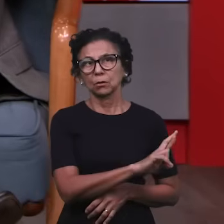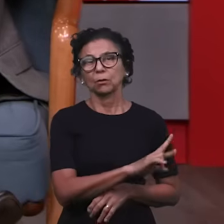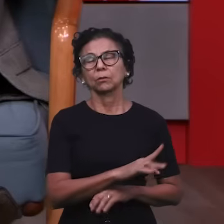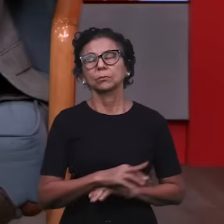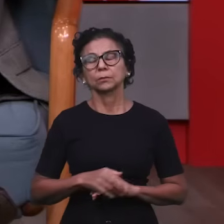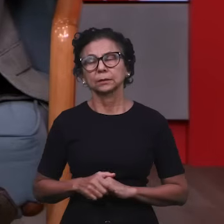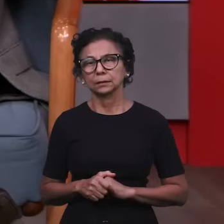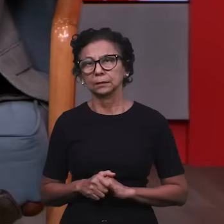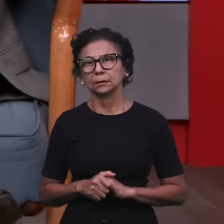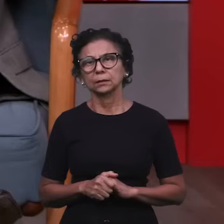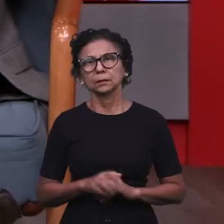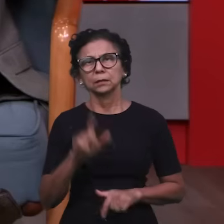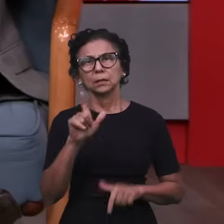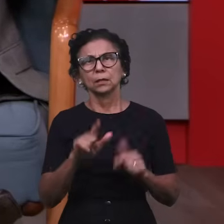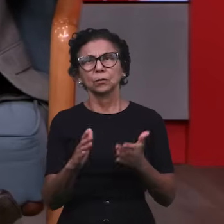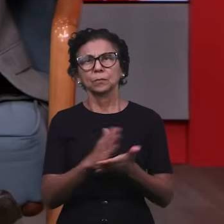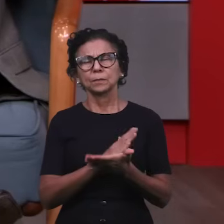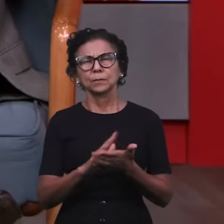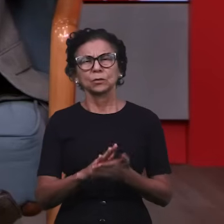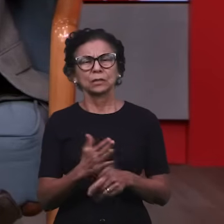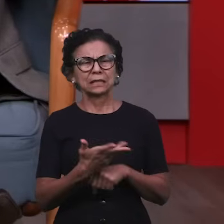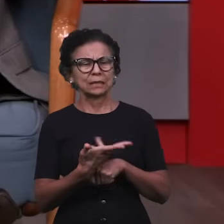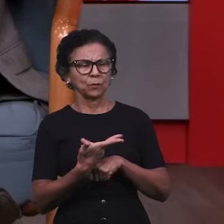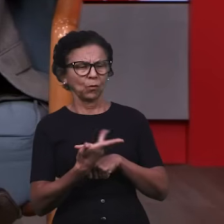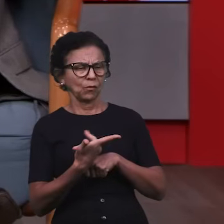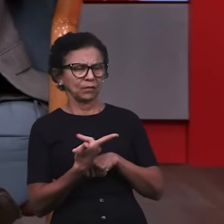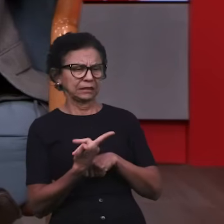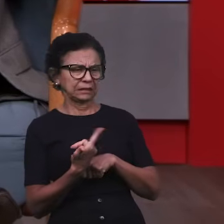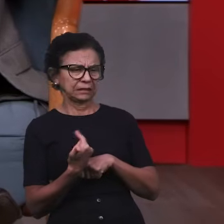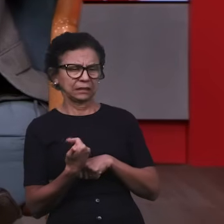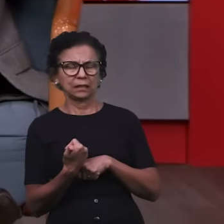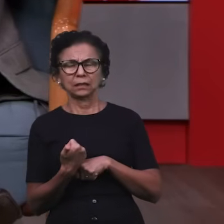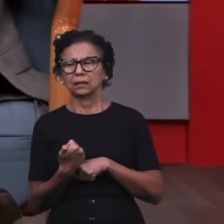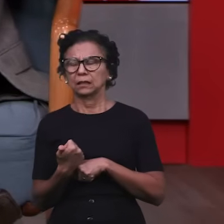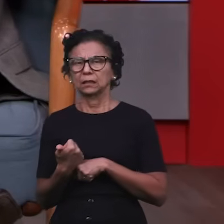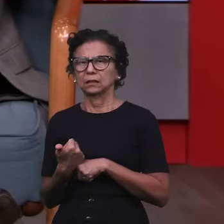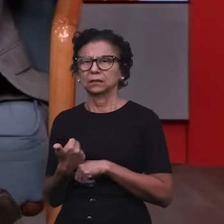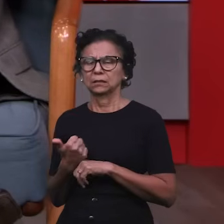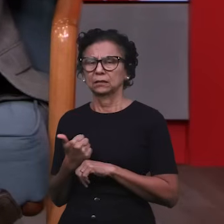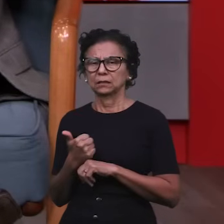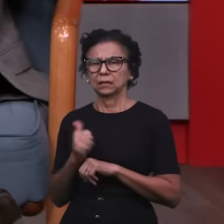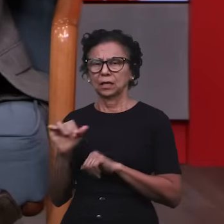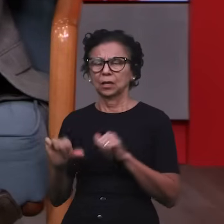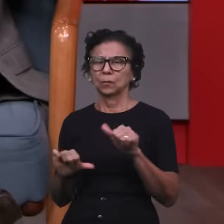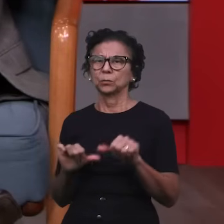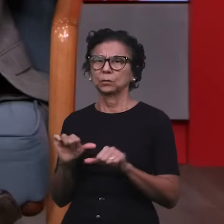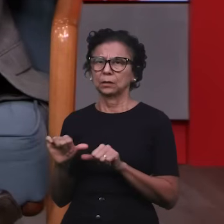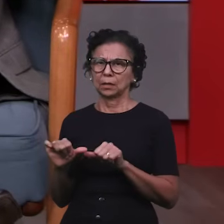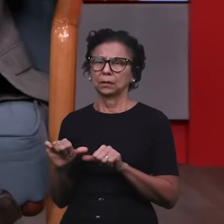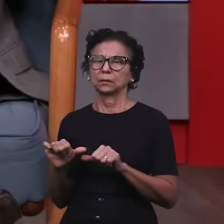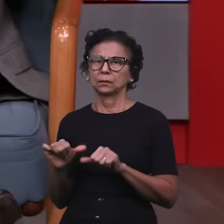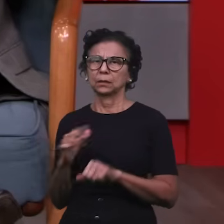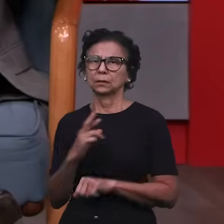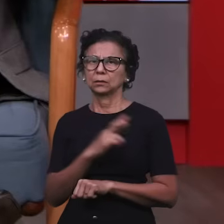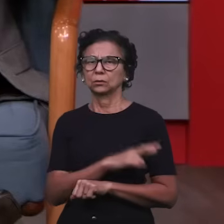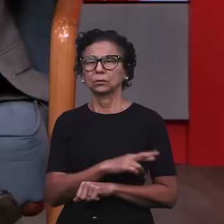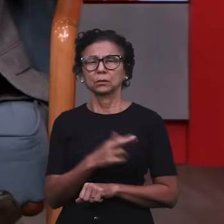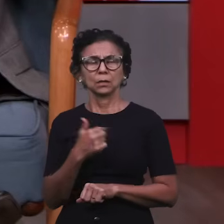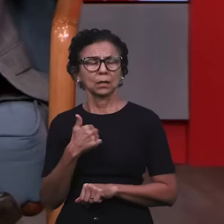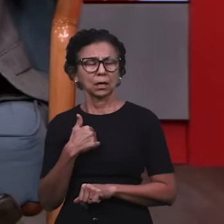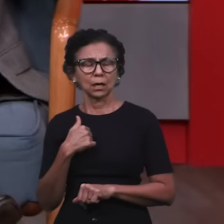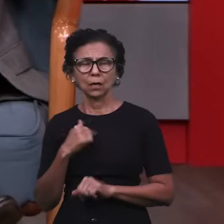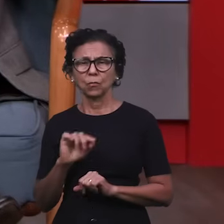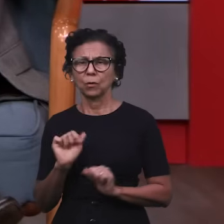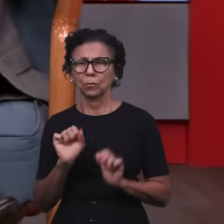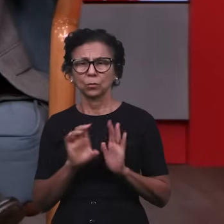tinham tentado. Esse pastor então veio para me evangelizar. Eu era um profundo defensor dos meus